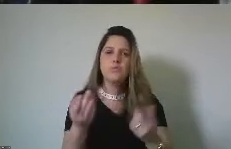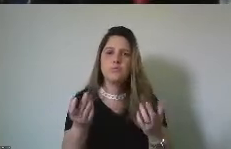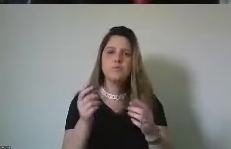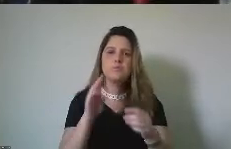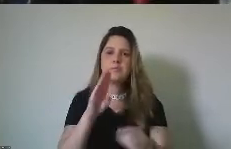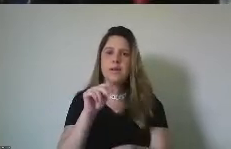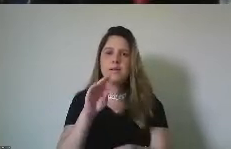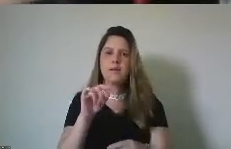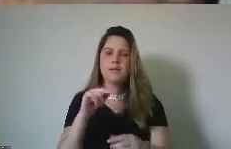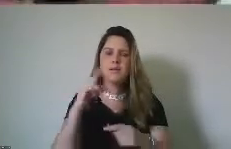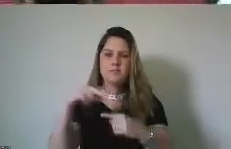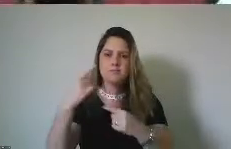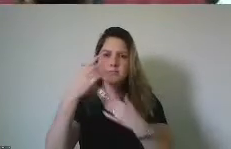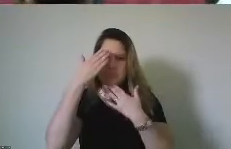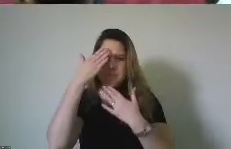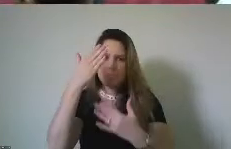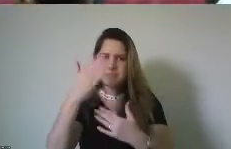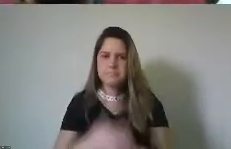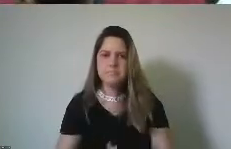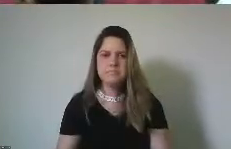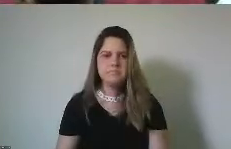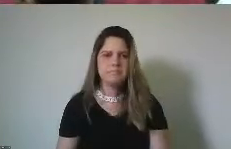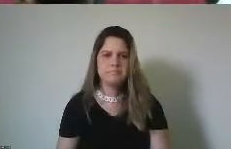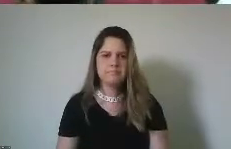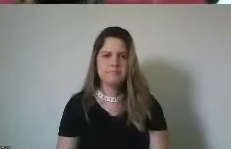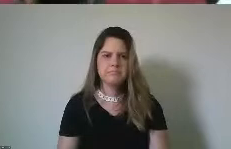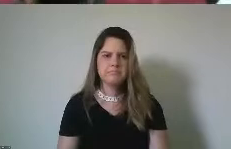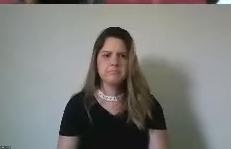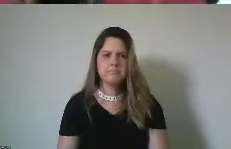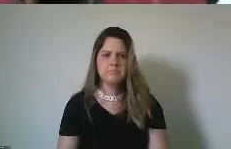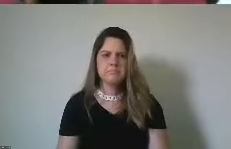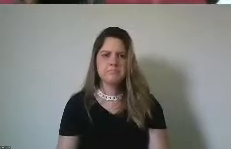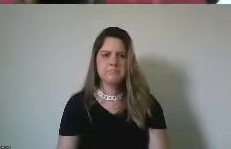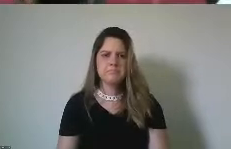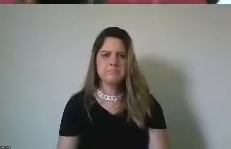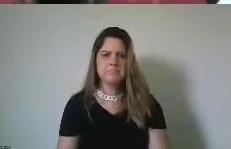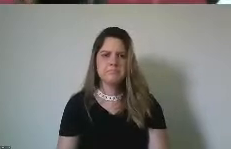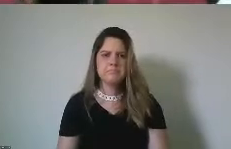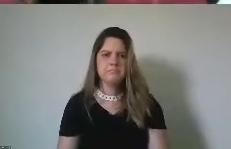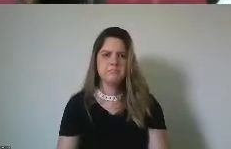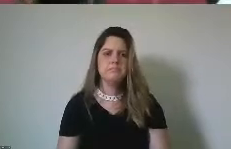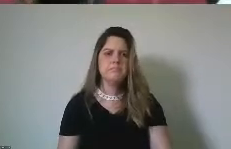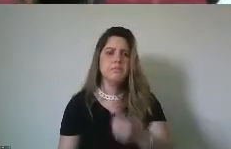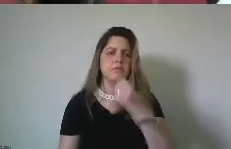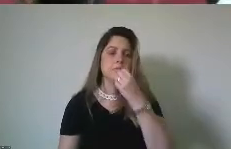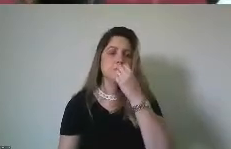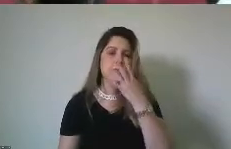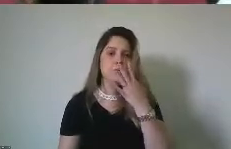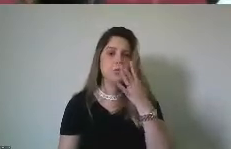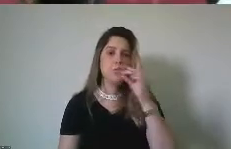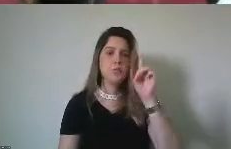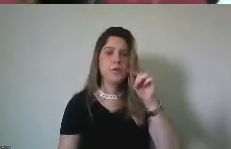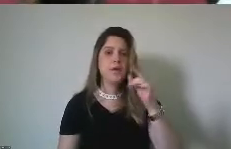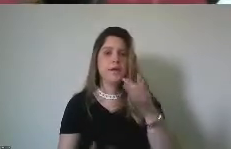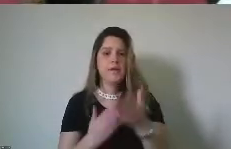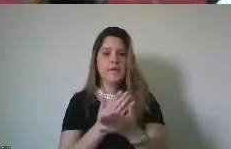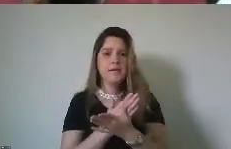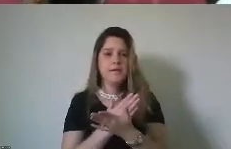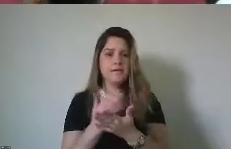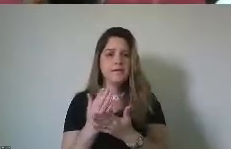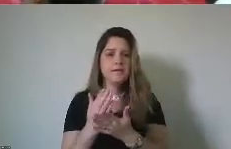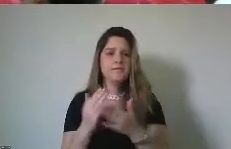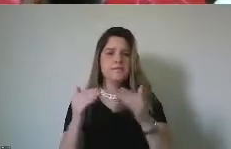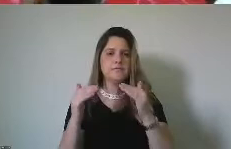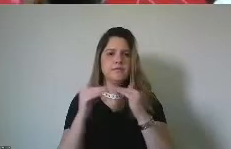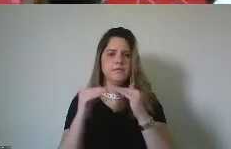esse próximo leilão obrigado legal bom começo a responder se quiser complementar depois